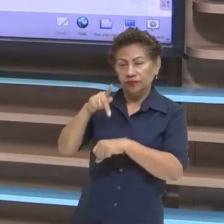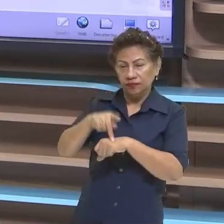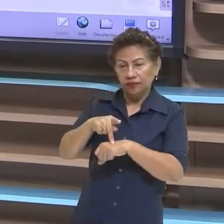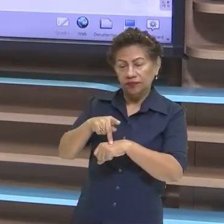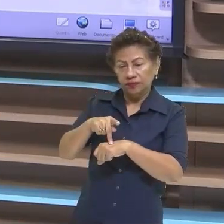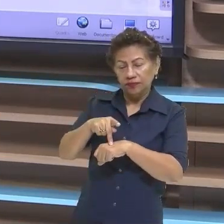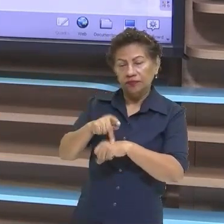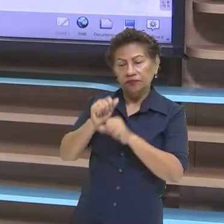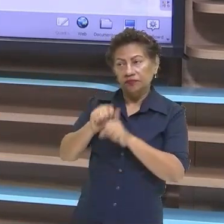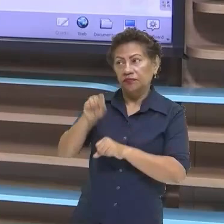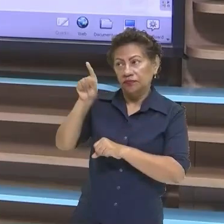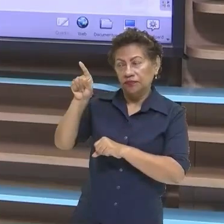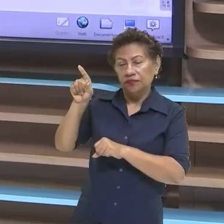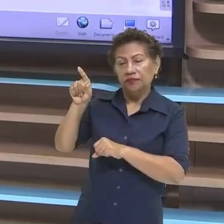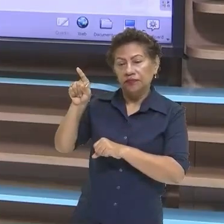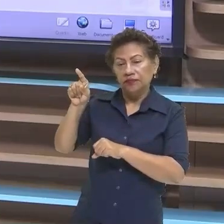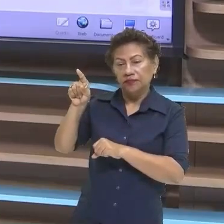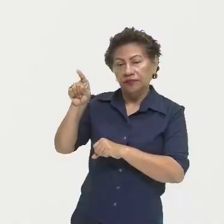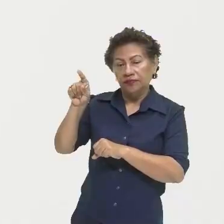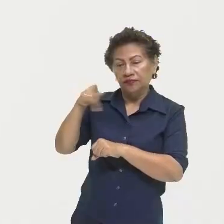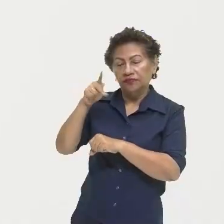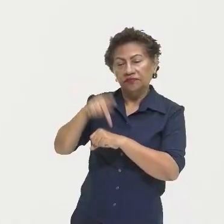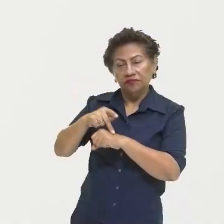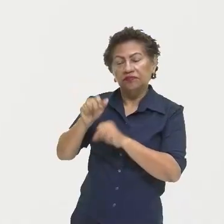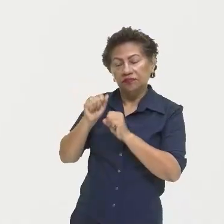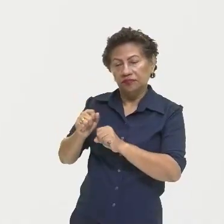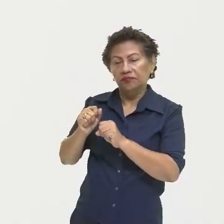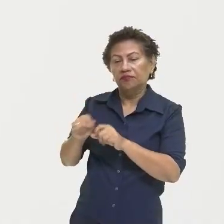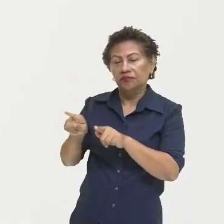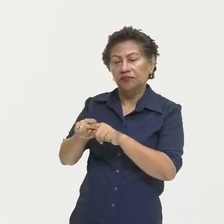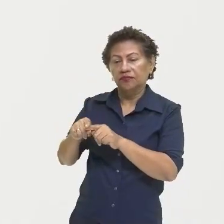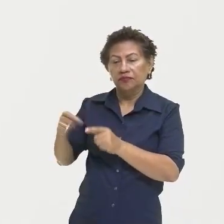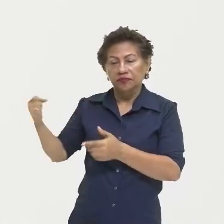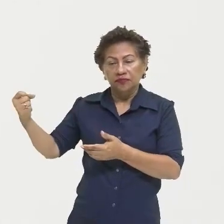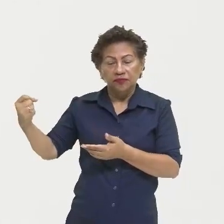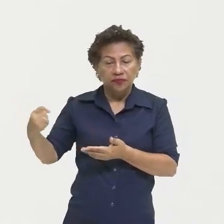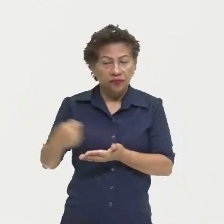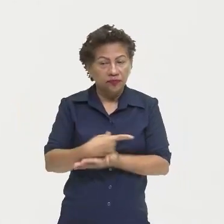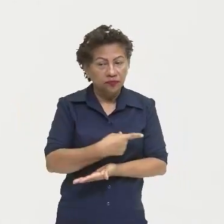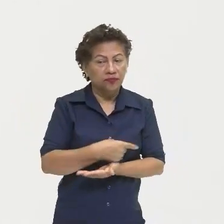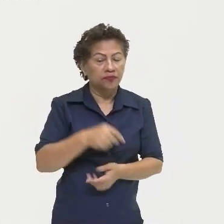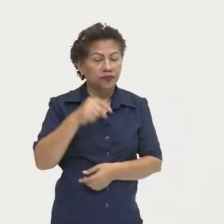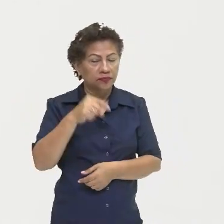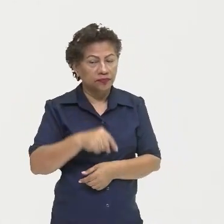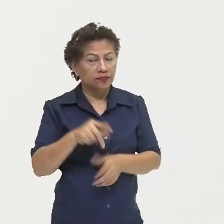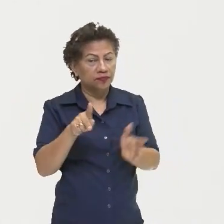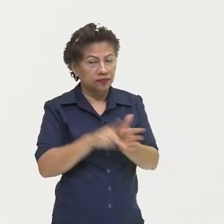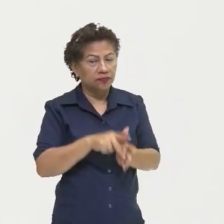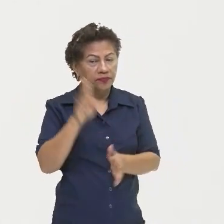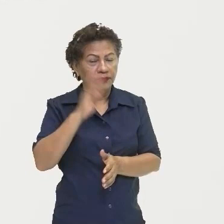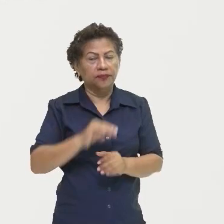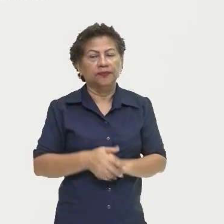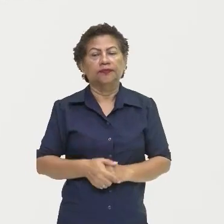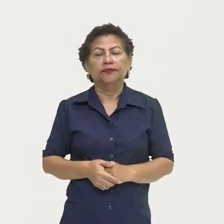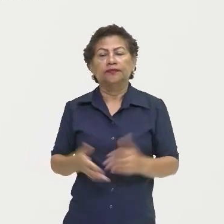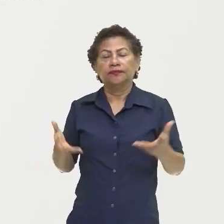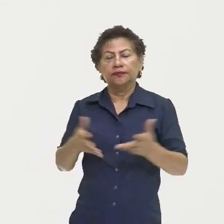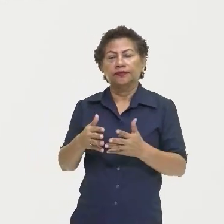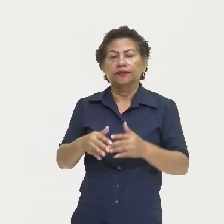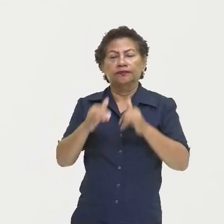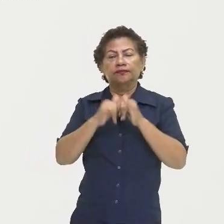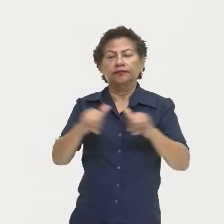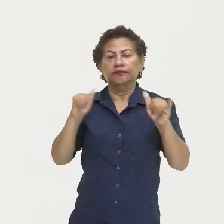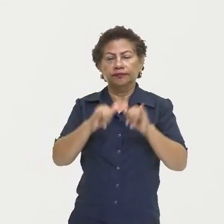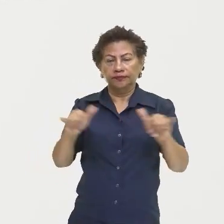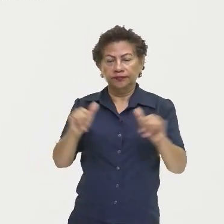Temos também os fluxos de informações, né? A gente vai observar no fluxo de informação, olha, que